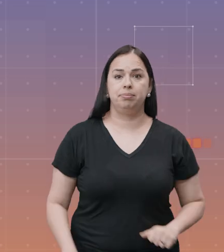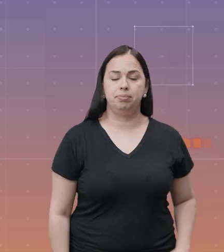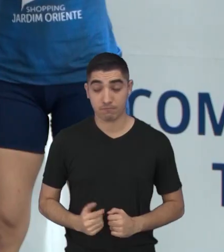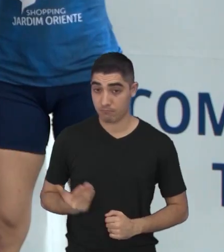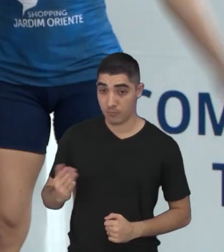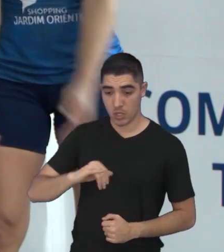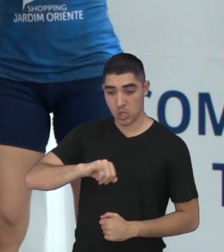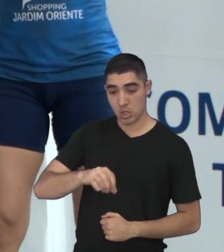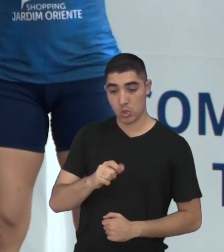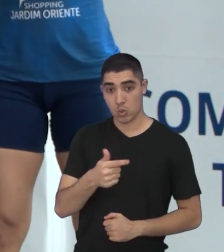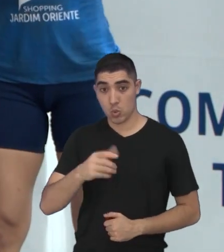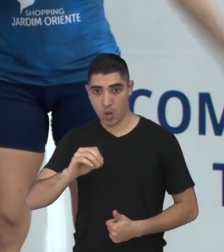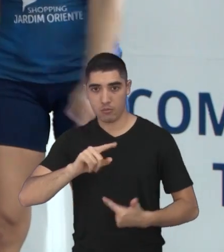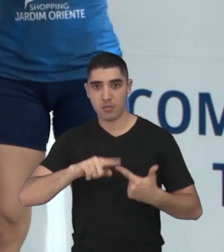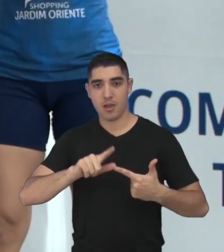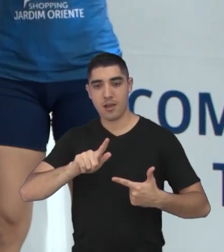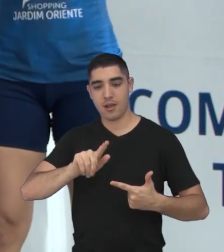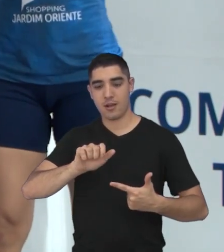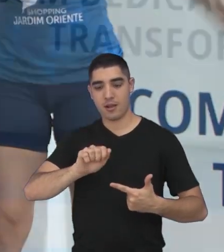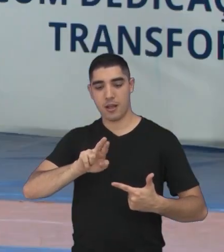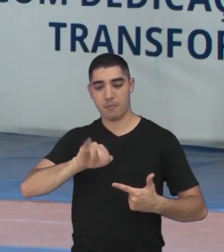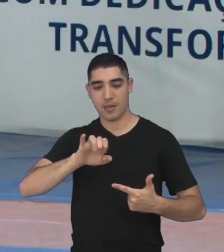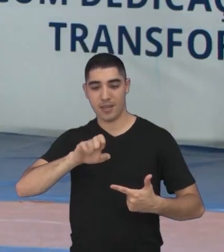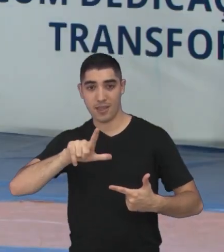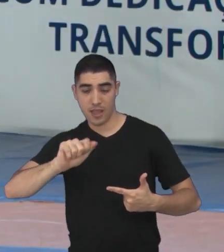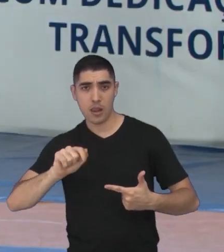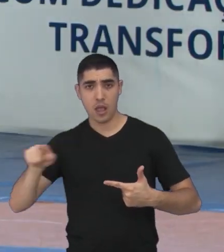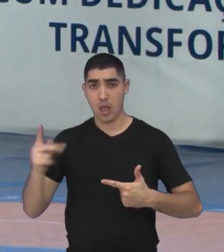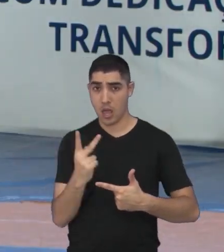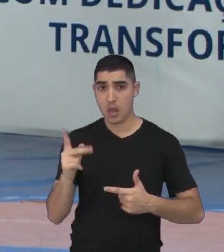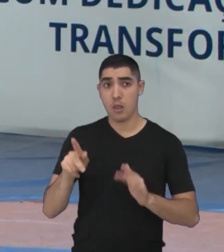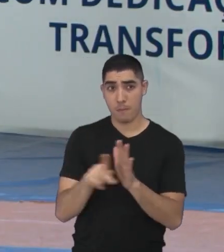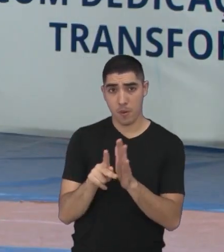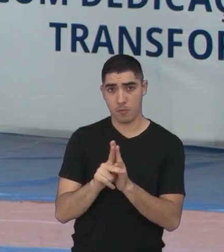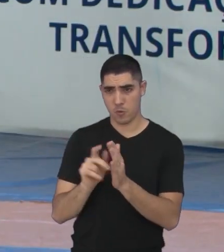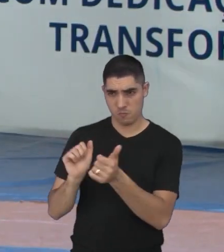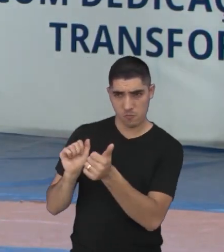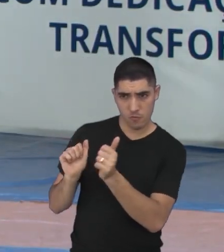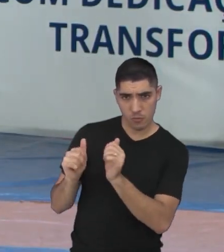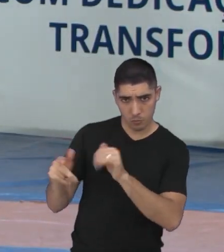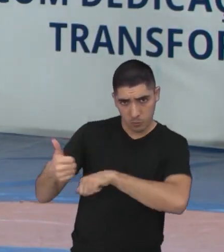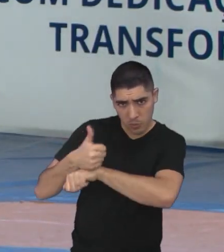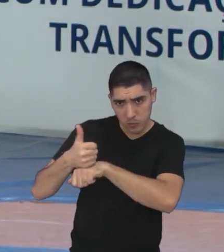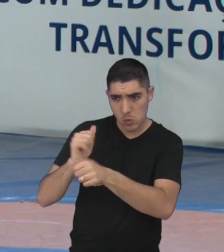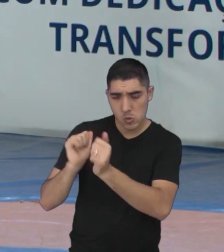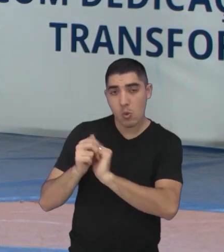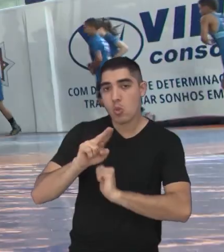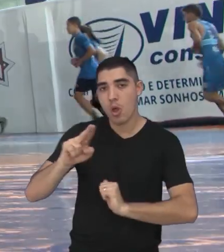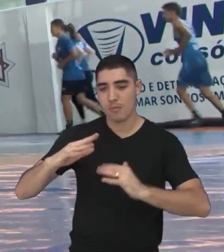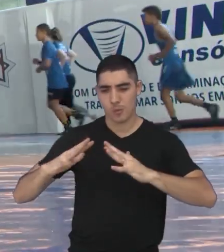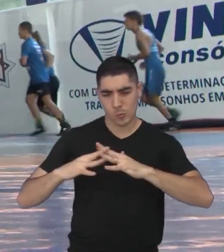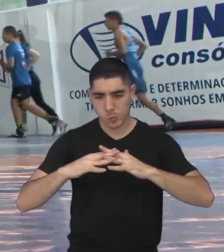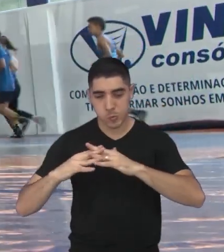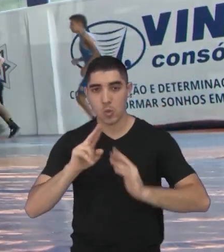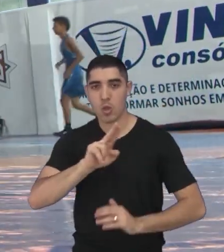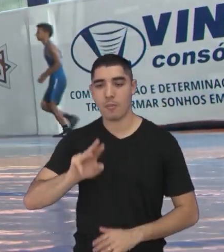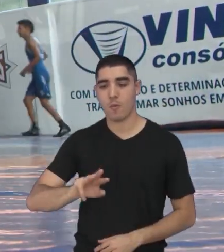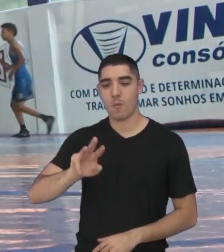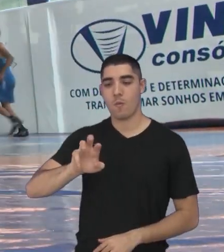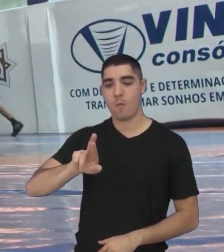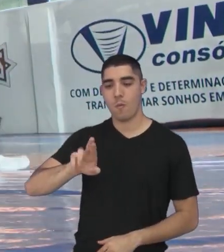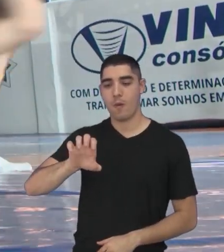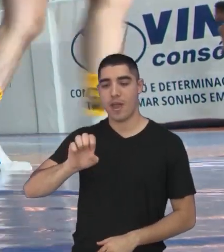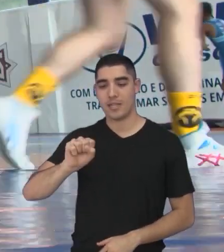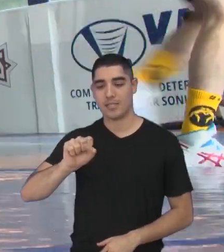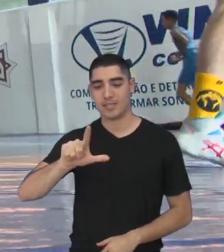cidade. Esses são o João e a Gabriela, atletas de wrestling, uma luta bem antiga. Para eles, o